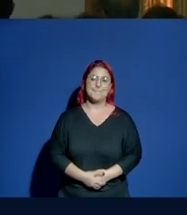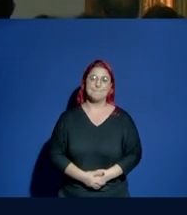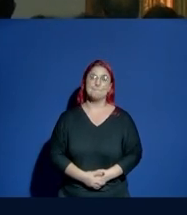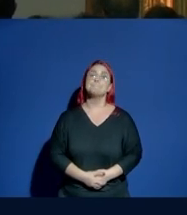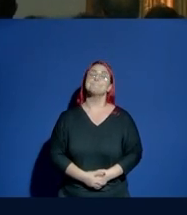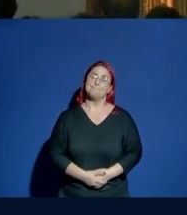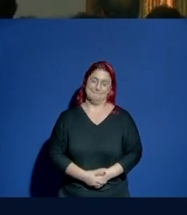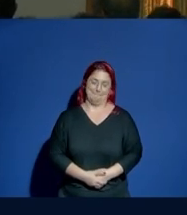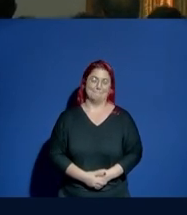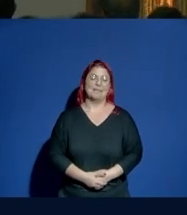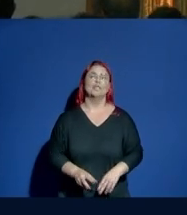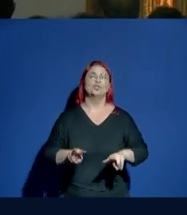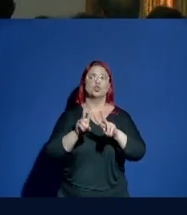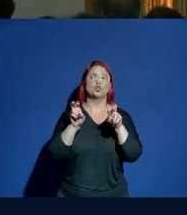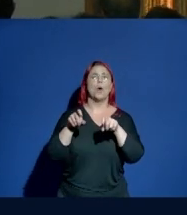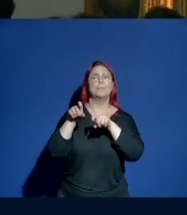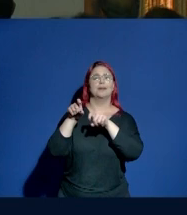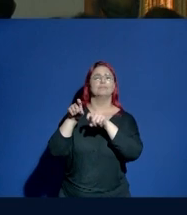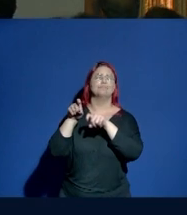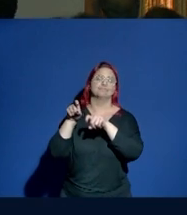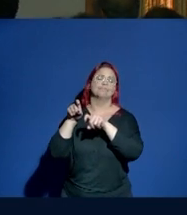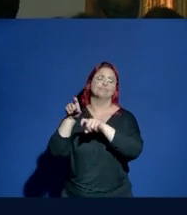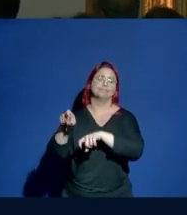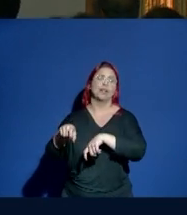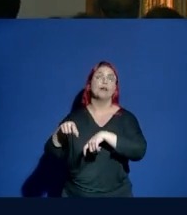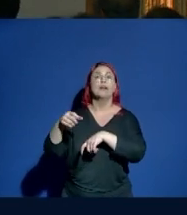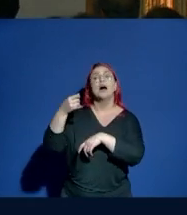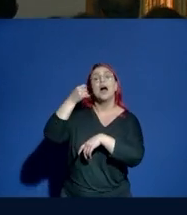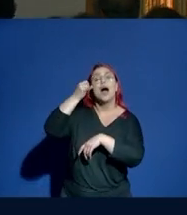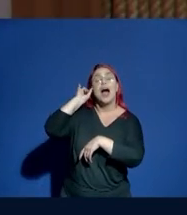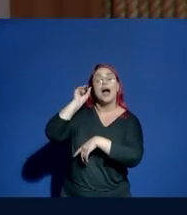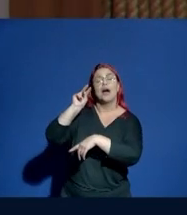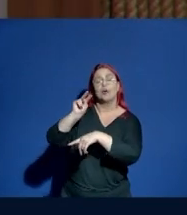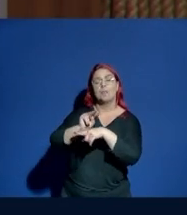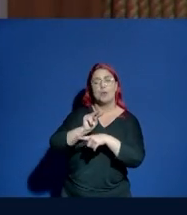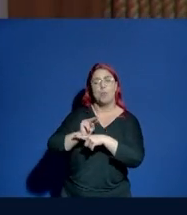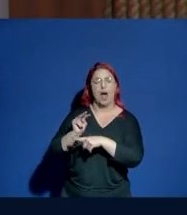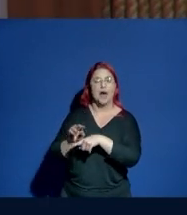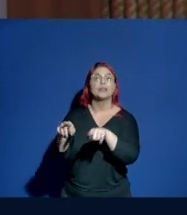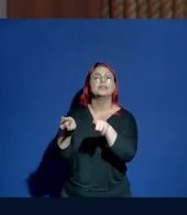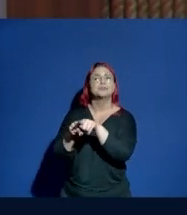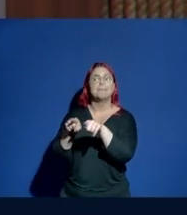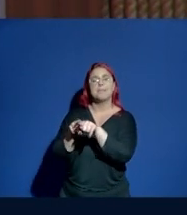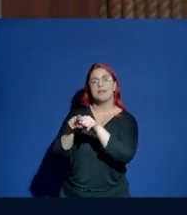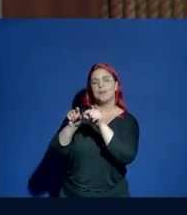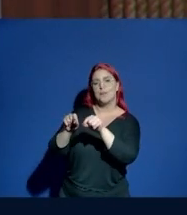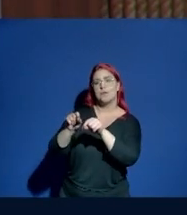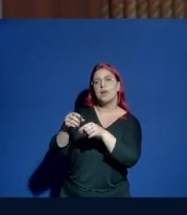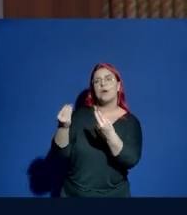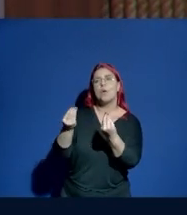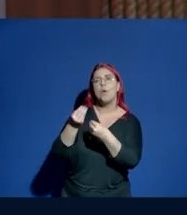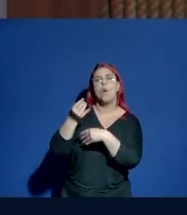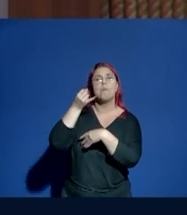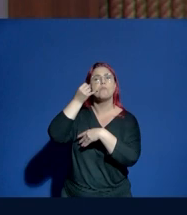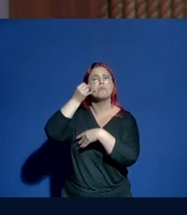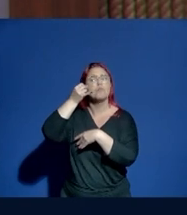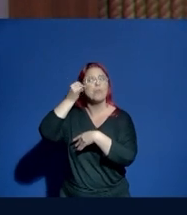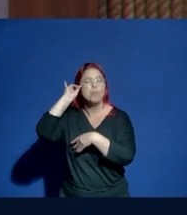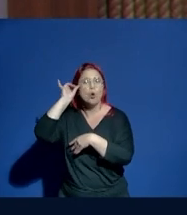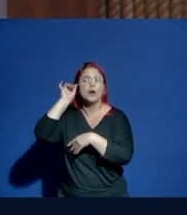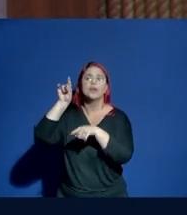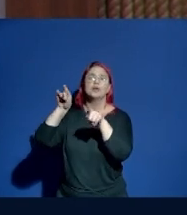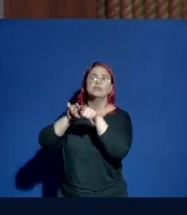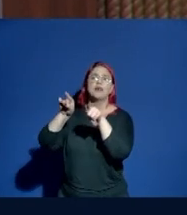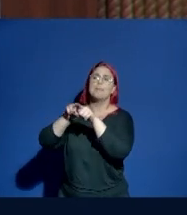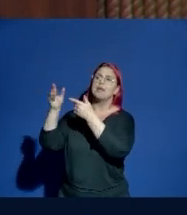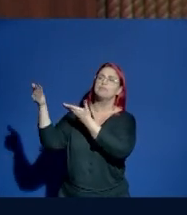ainda falando de pecuária como que São Paulo pretende monitorar a origem do boi que chega aqui para ser processado e evitar que ele